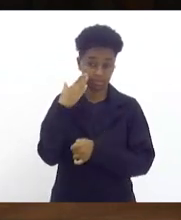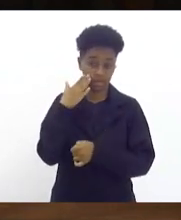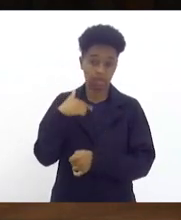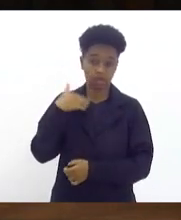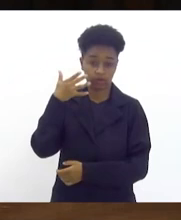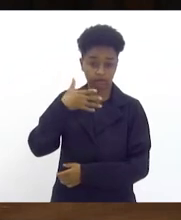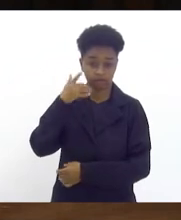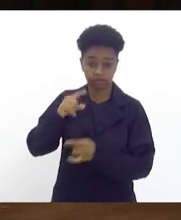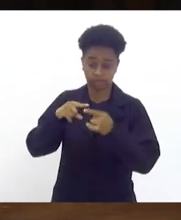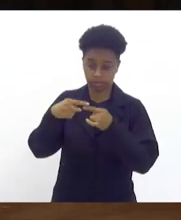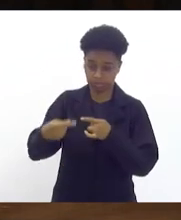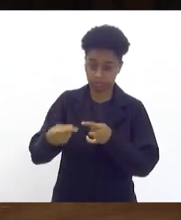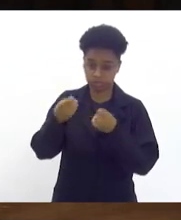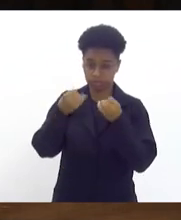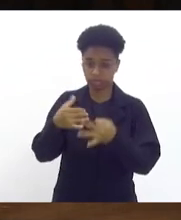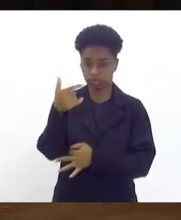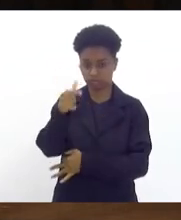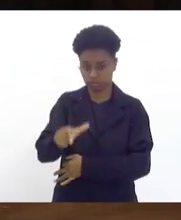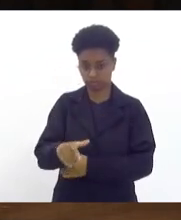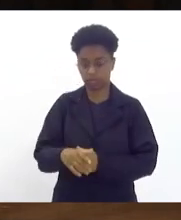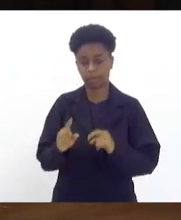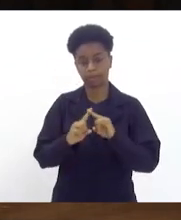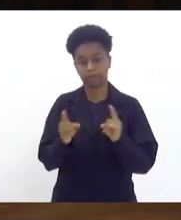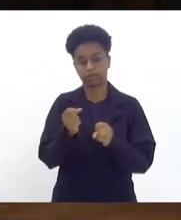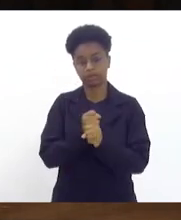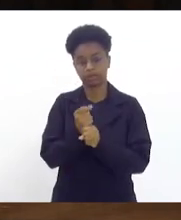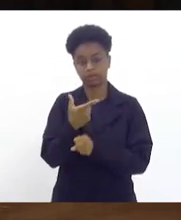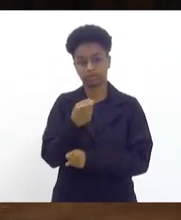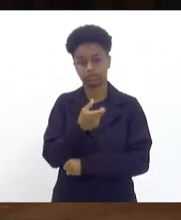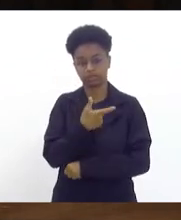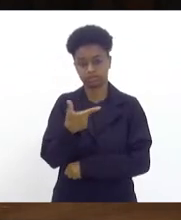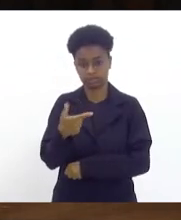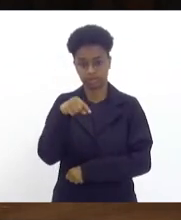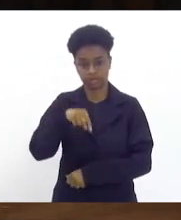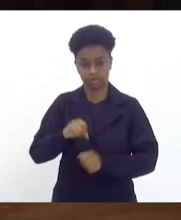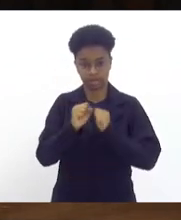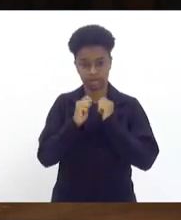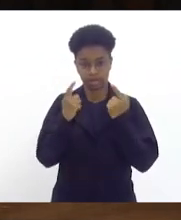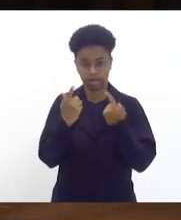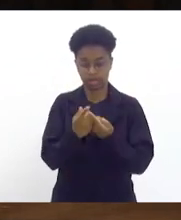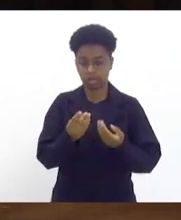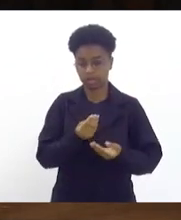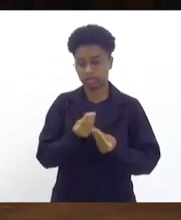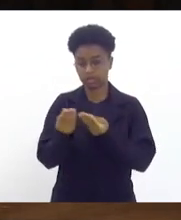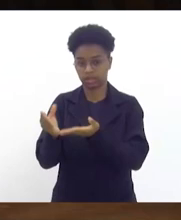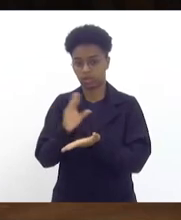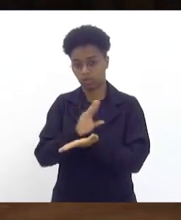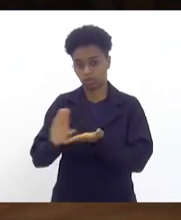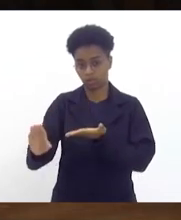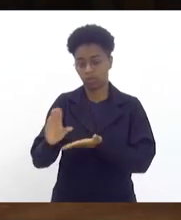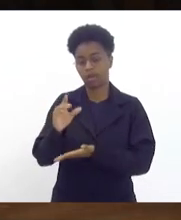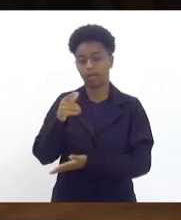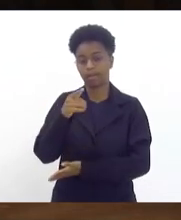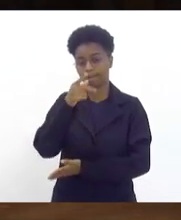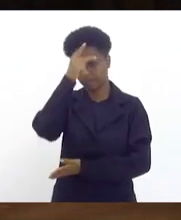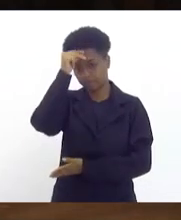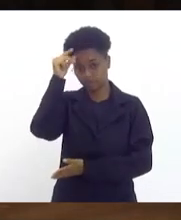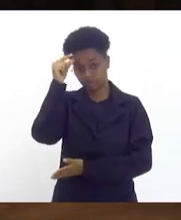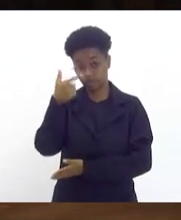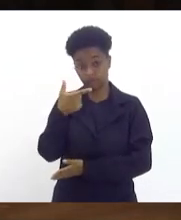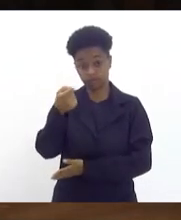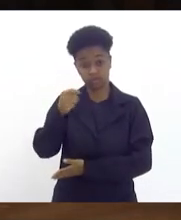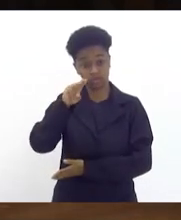fala eu voltarei a isso mas em 2022 alérgico passou para a prefeitura 20 milhões